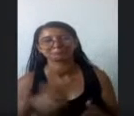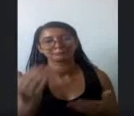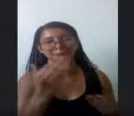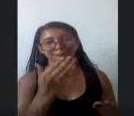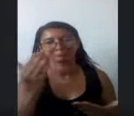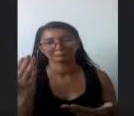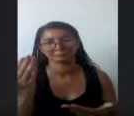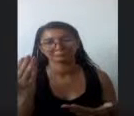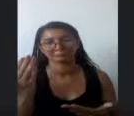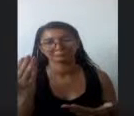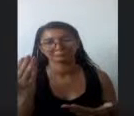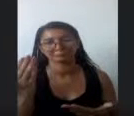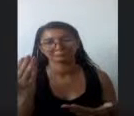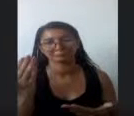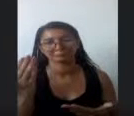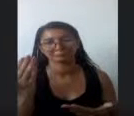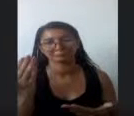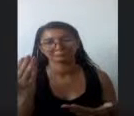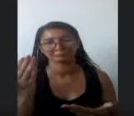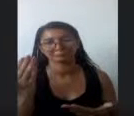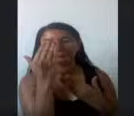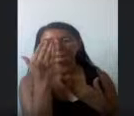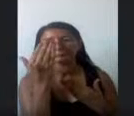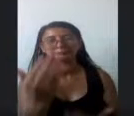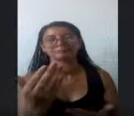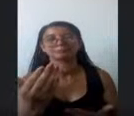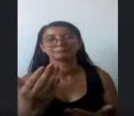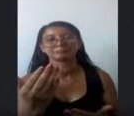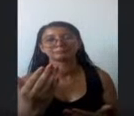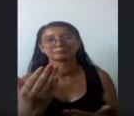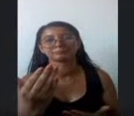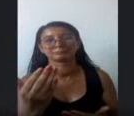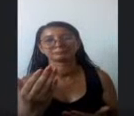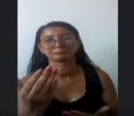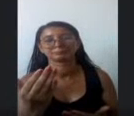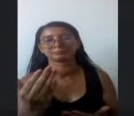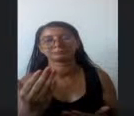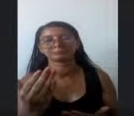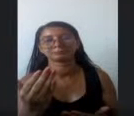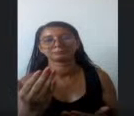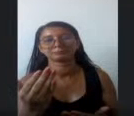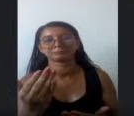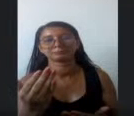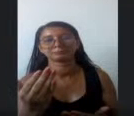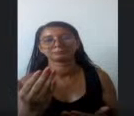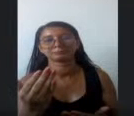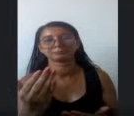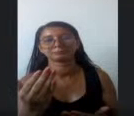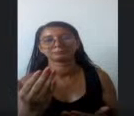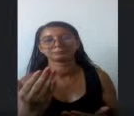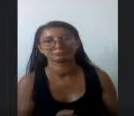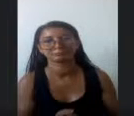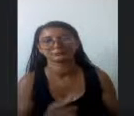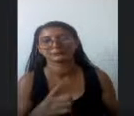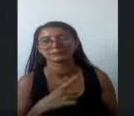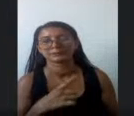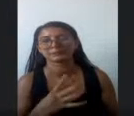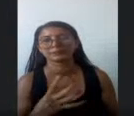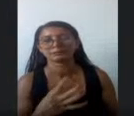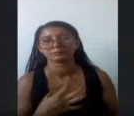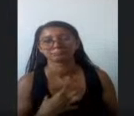Eu que agradeço, Ana. Na verdade, também eu queria agradecer, dizer que eu me sensibilizo muito quando eu